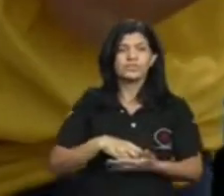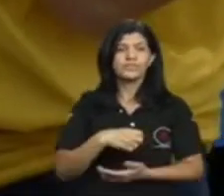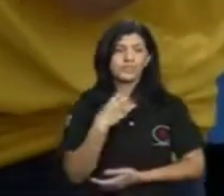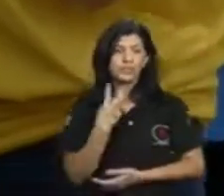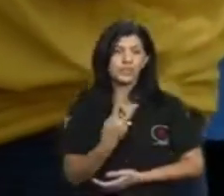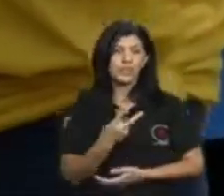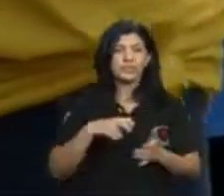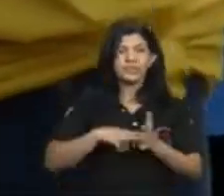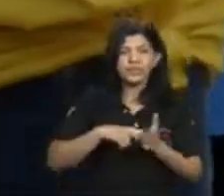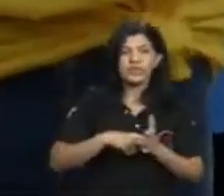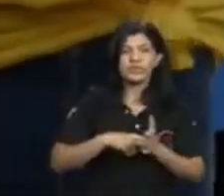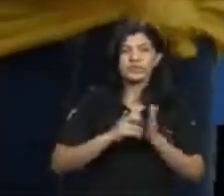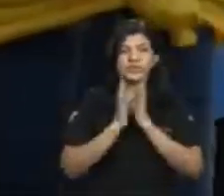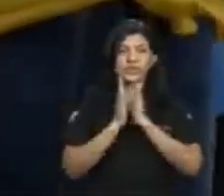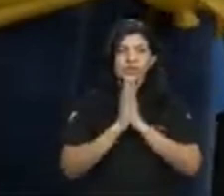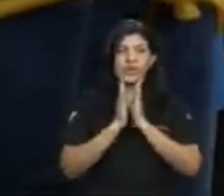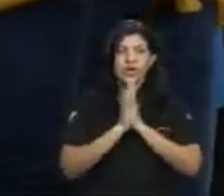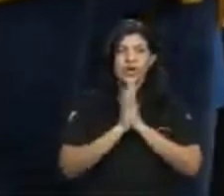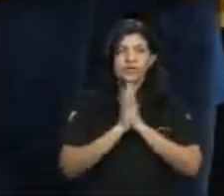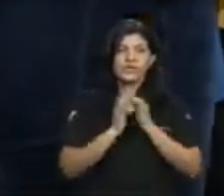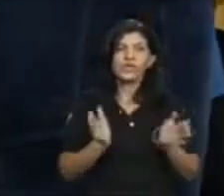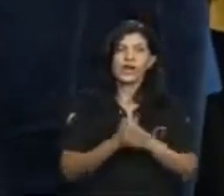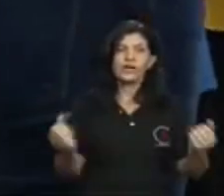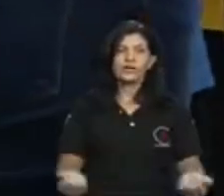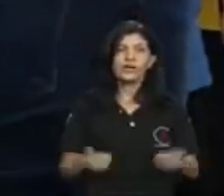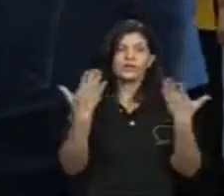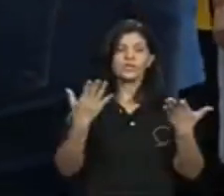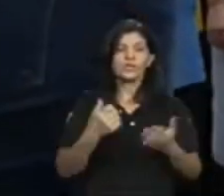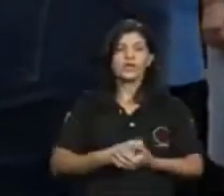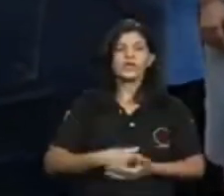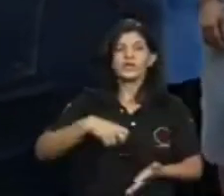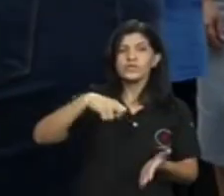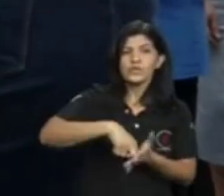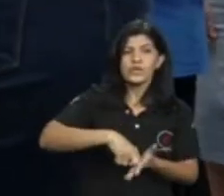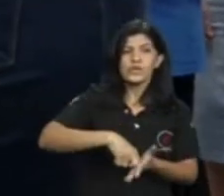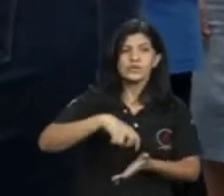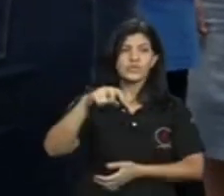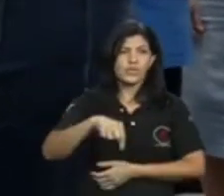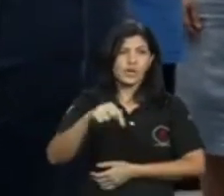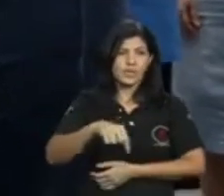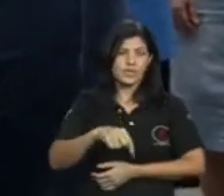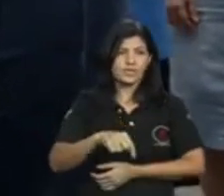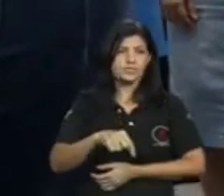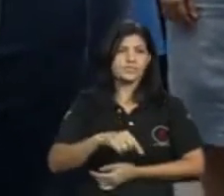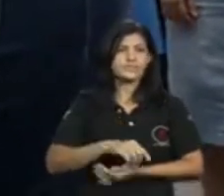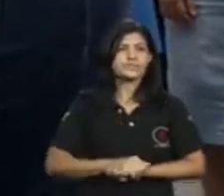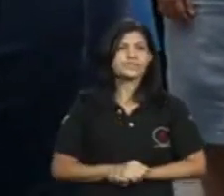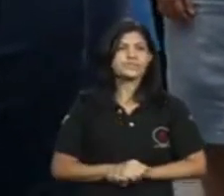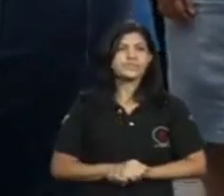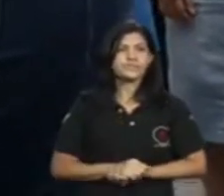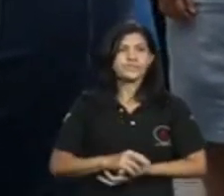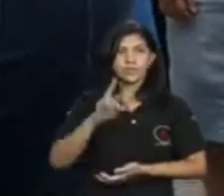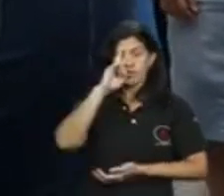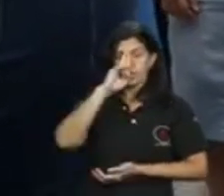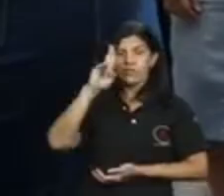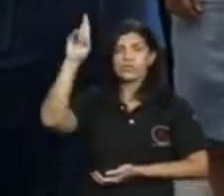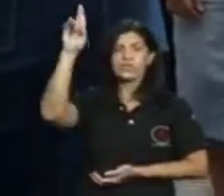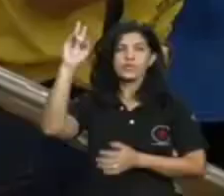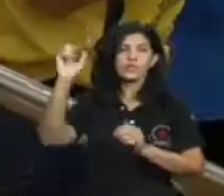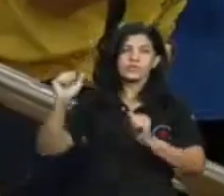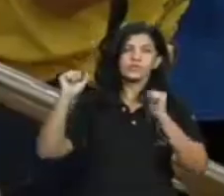Aleluia! E esses joelhos estão aqui, e o Senhor está